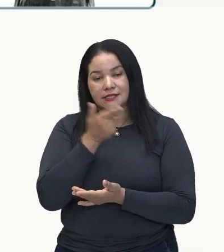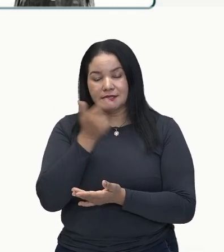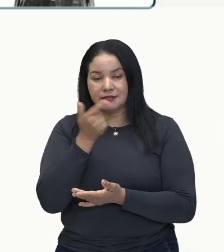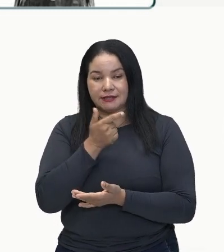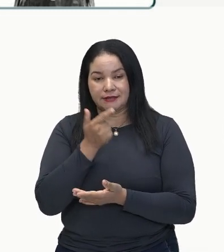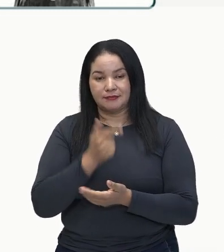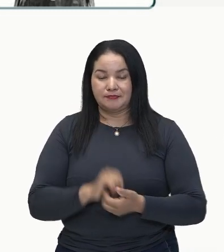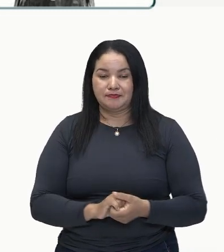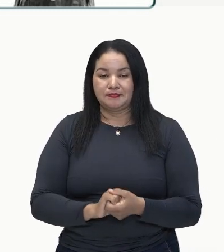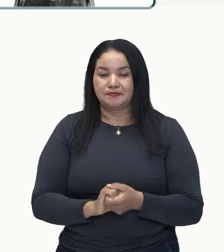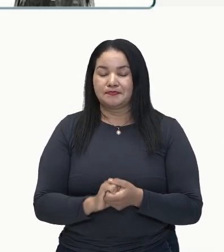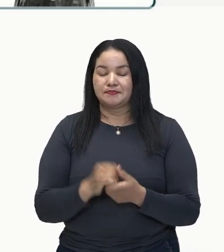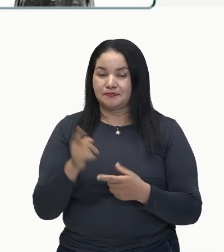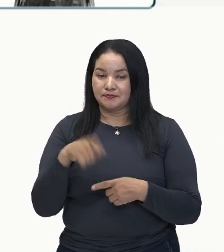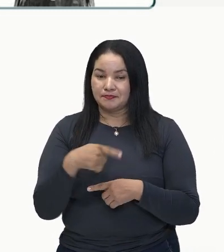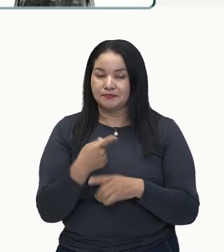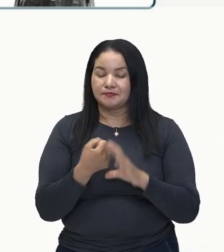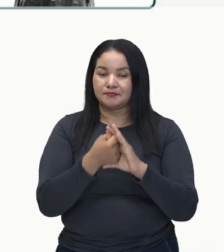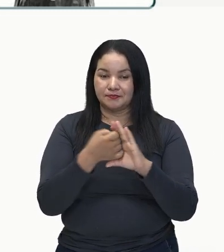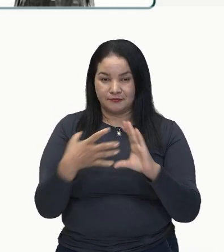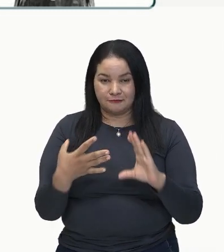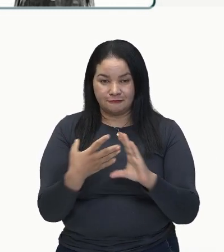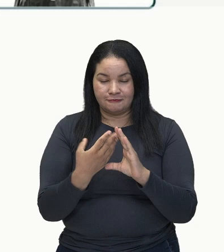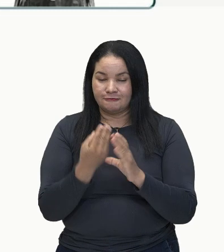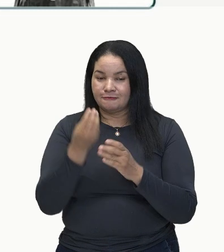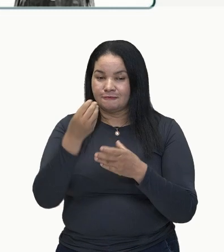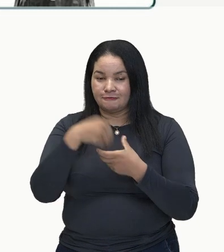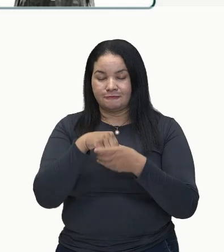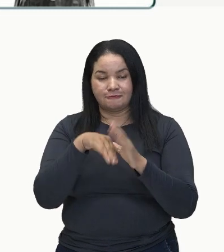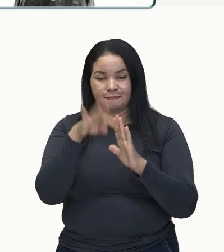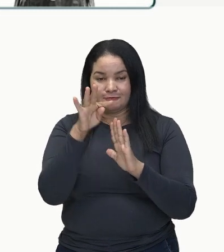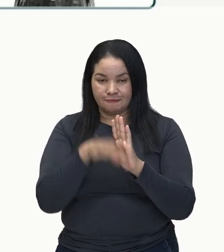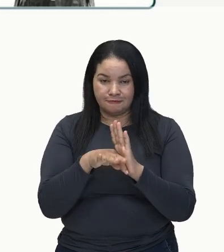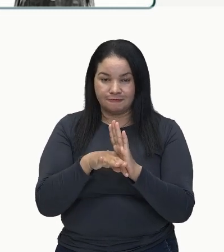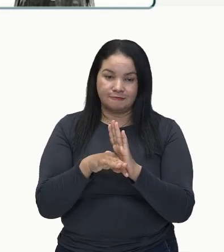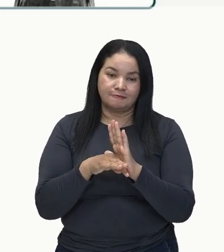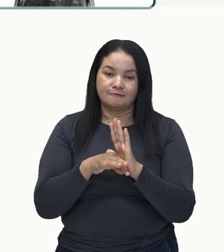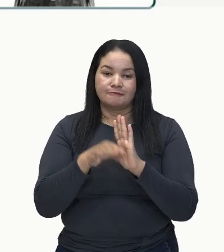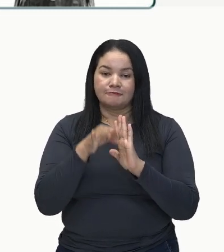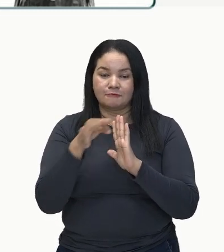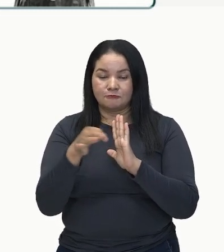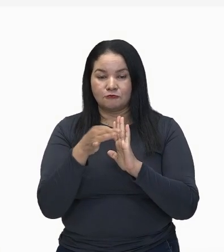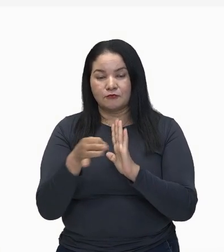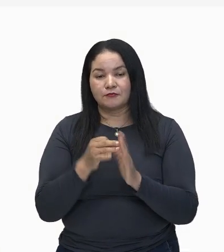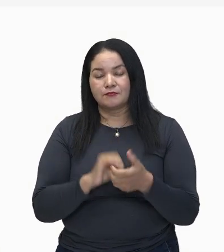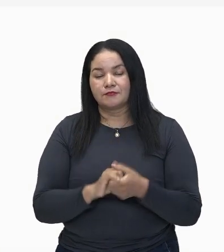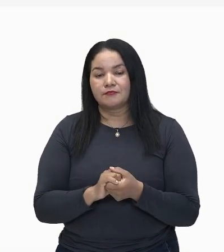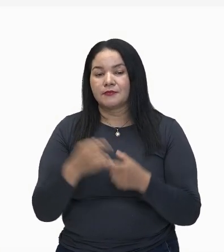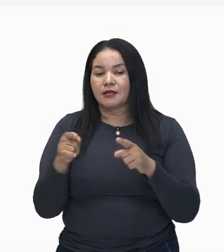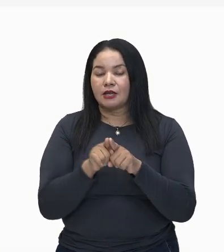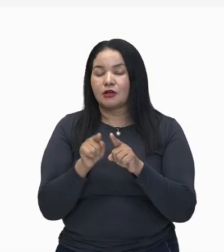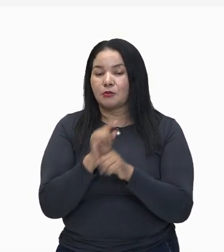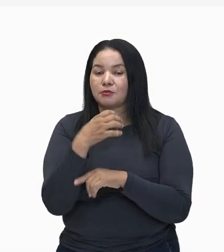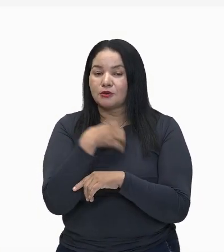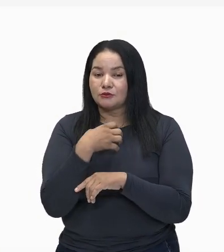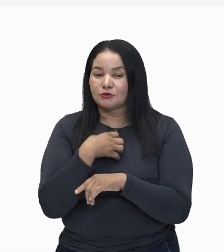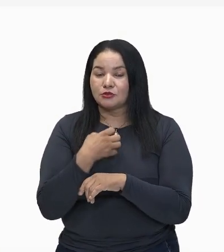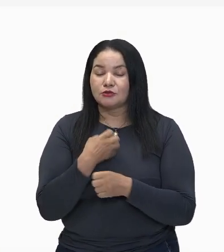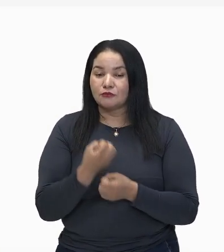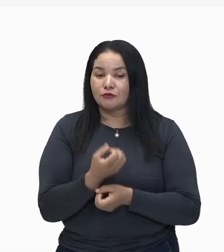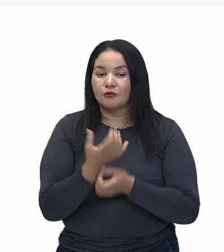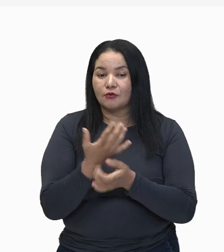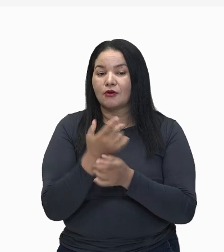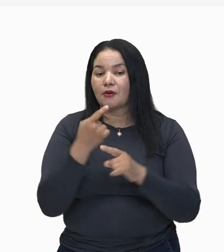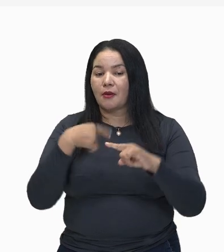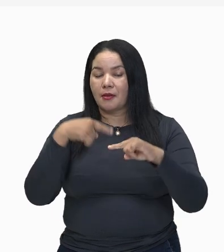trazer essas características à resenha. Podemos apresentar, inclusive, a forma da composição, de como se dá, olha,